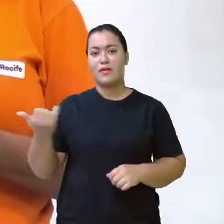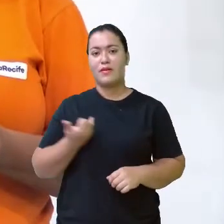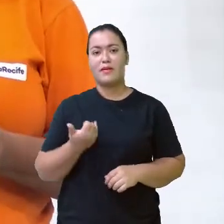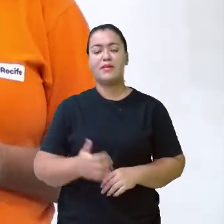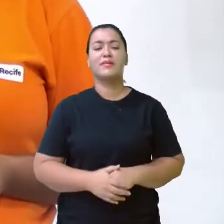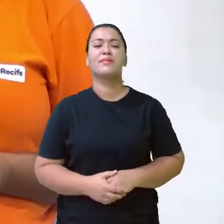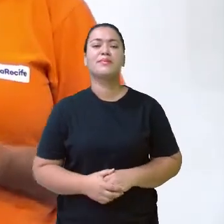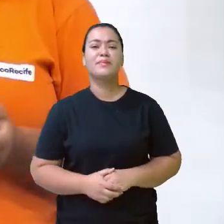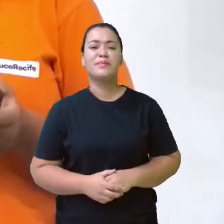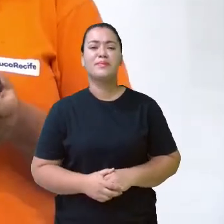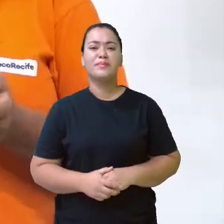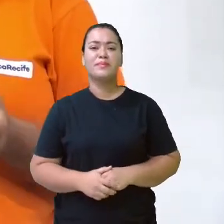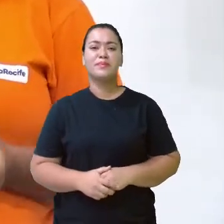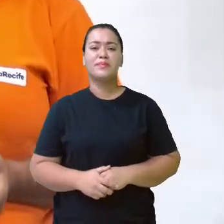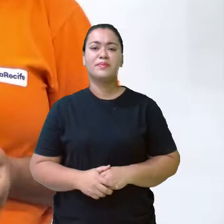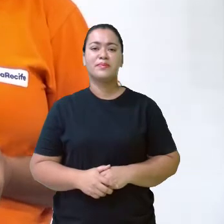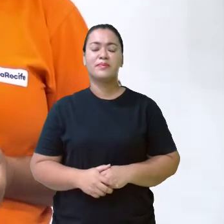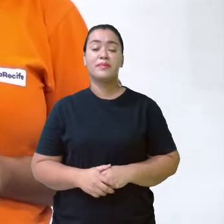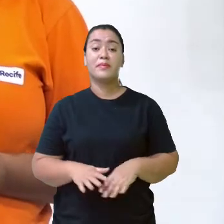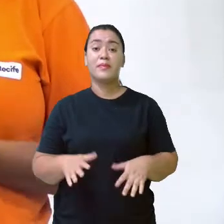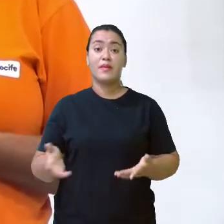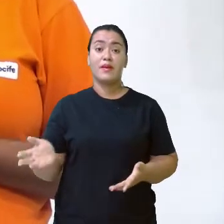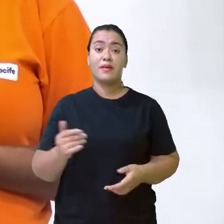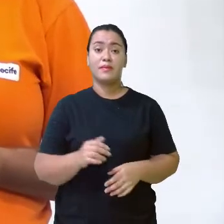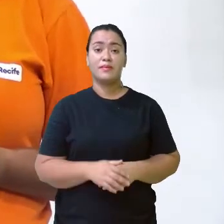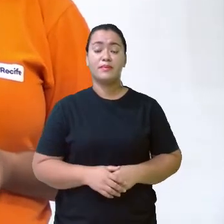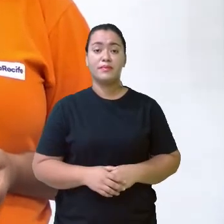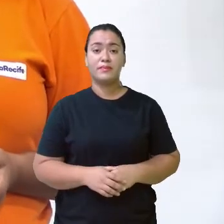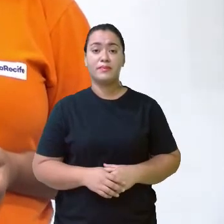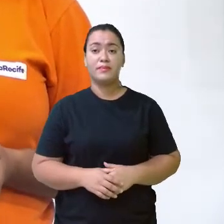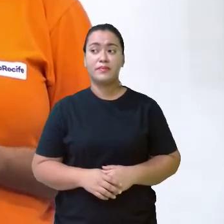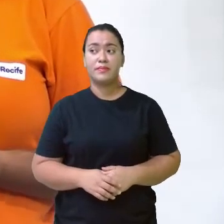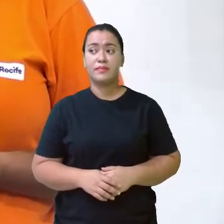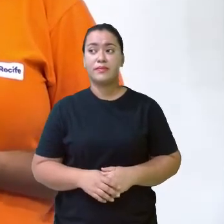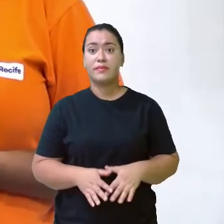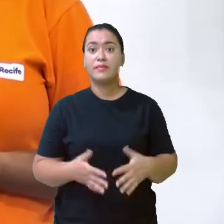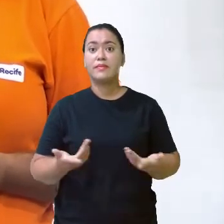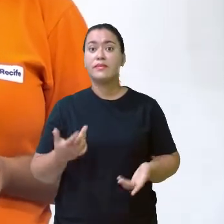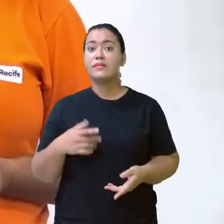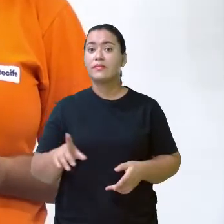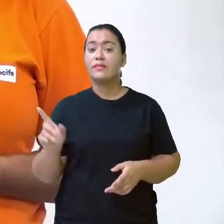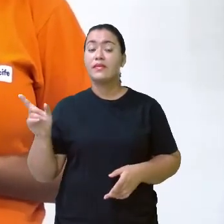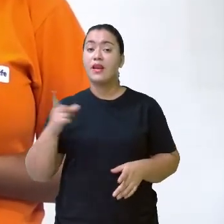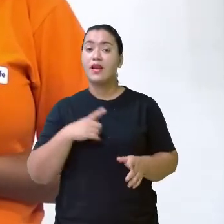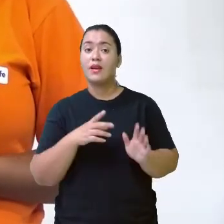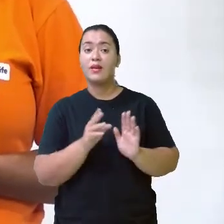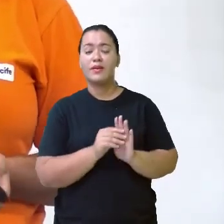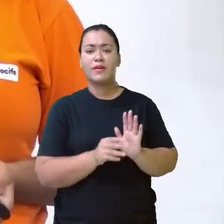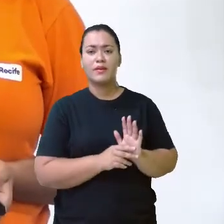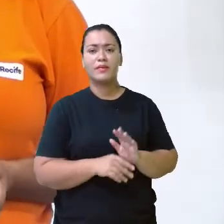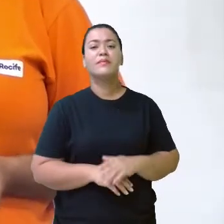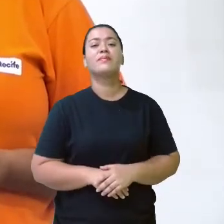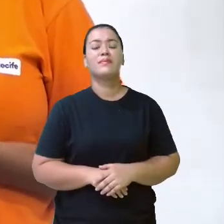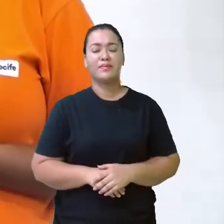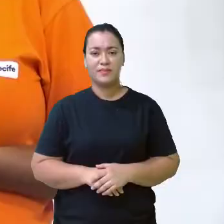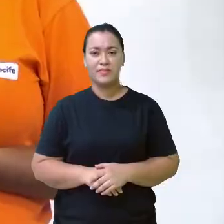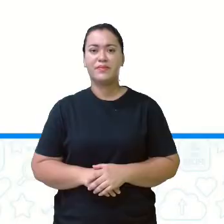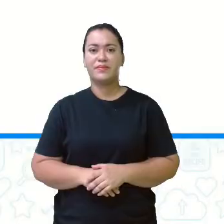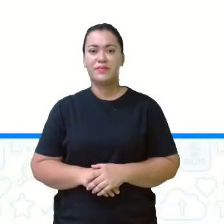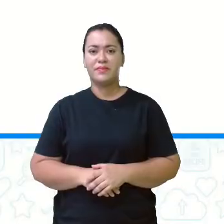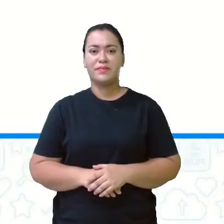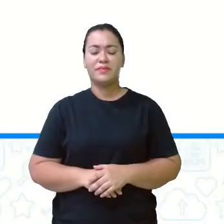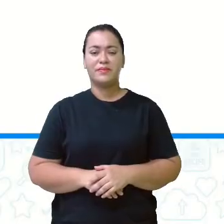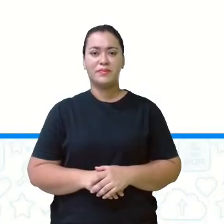falar a qualquer momento. Então, vamos lá. Vamos seguir com o nosso conteúdo, não é? A